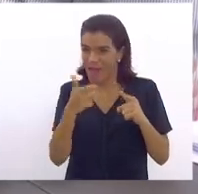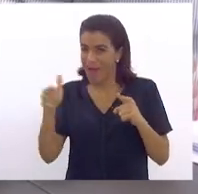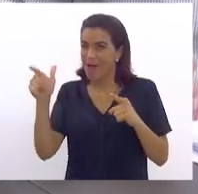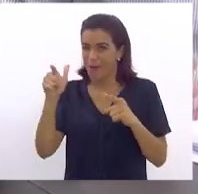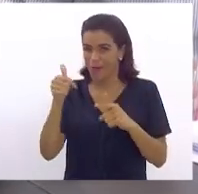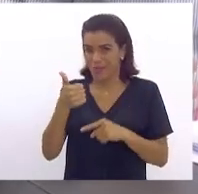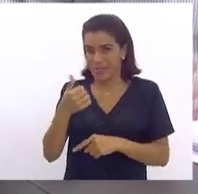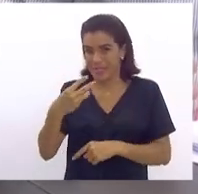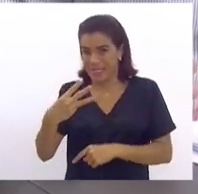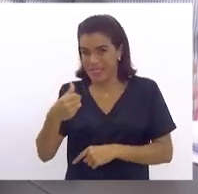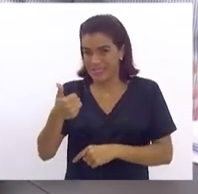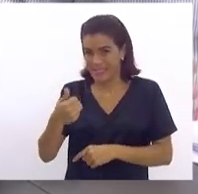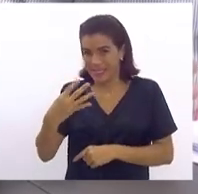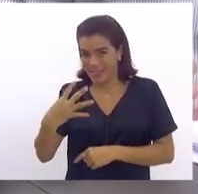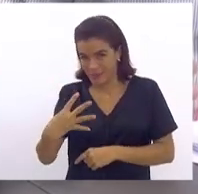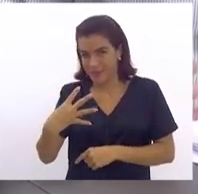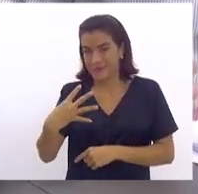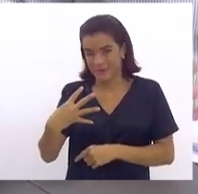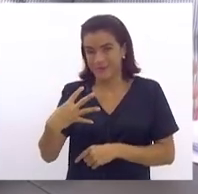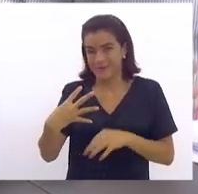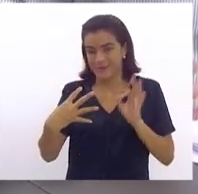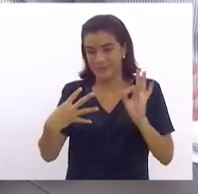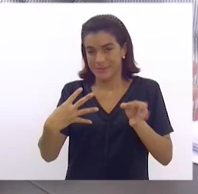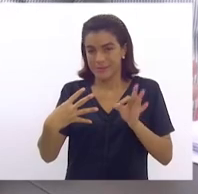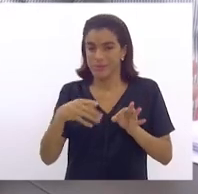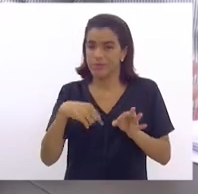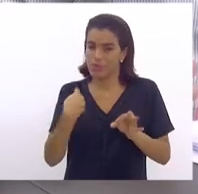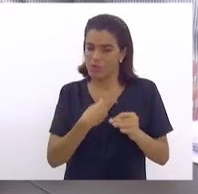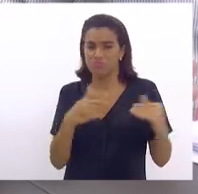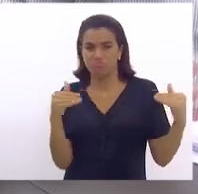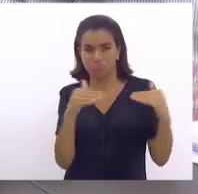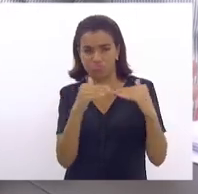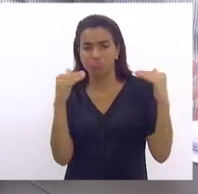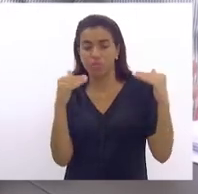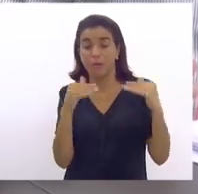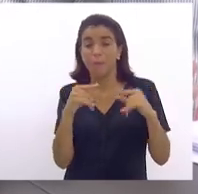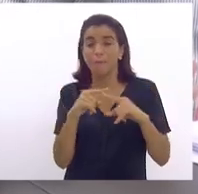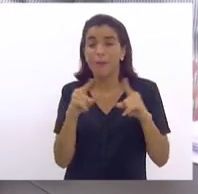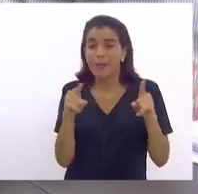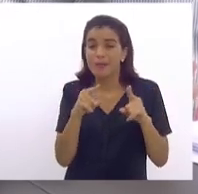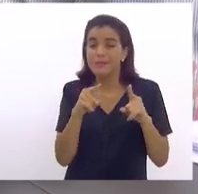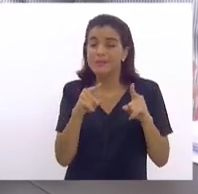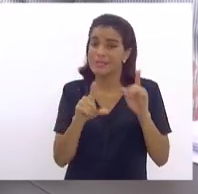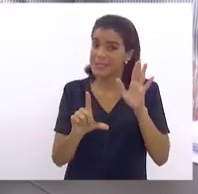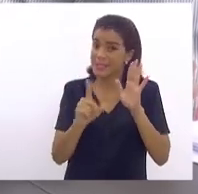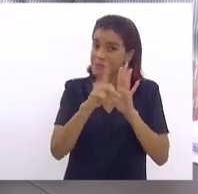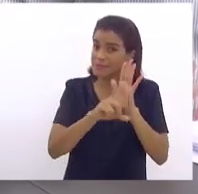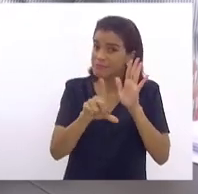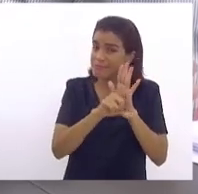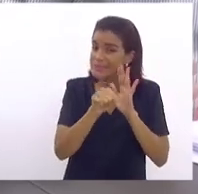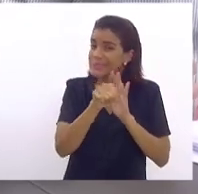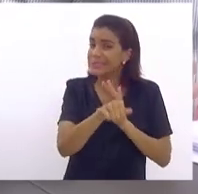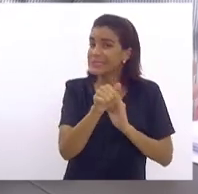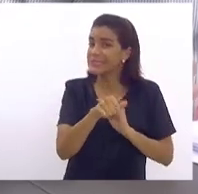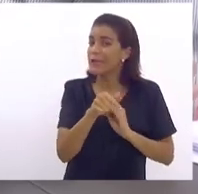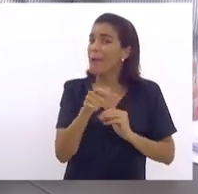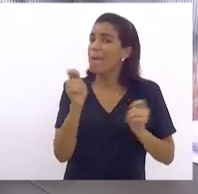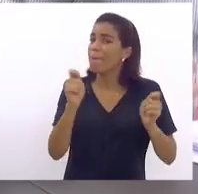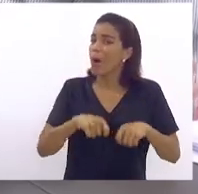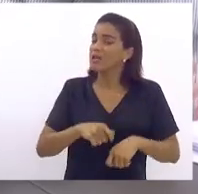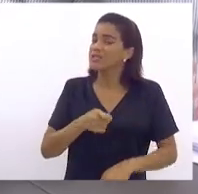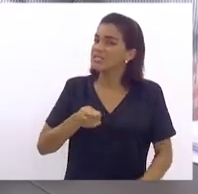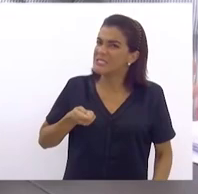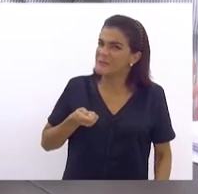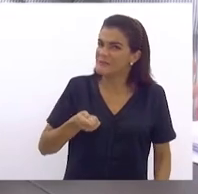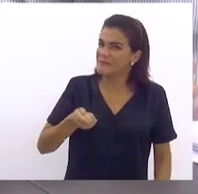a 13 e a 14, que nós estamos plenamente de acordo, que essa possa implicar numa certa camisa de